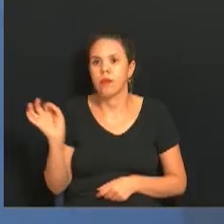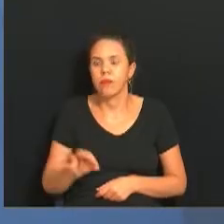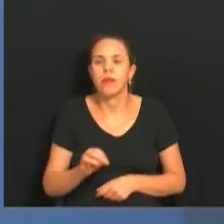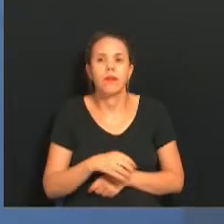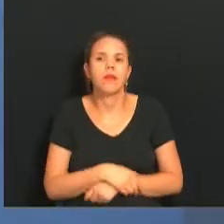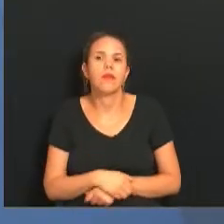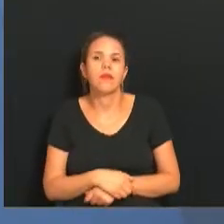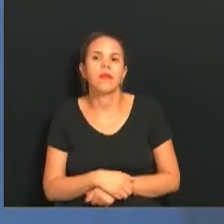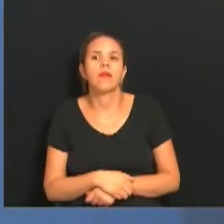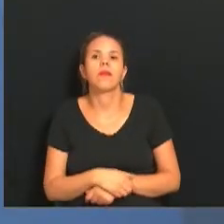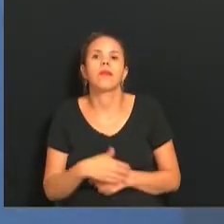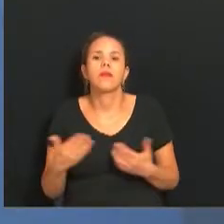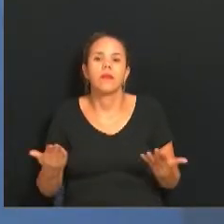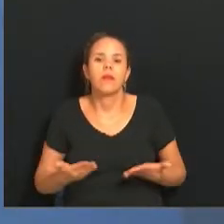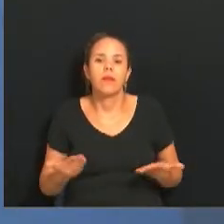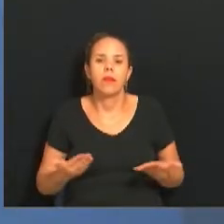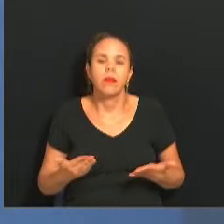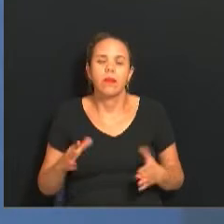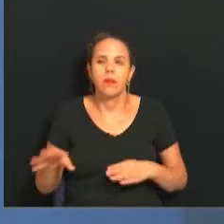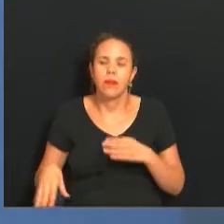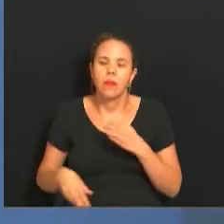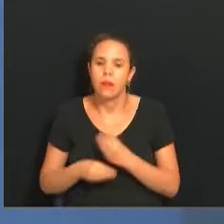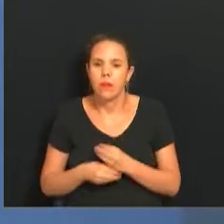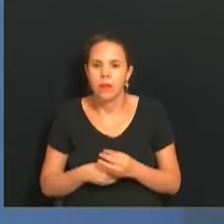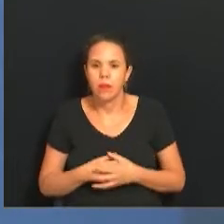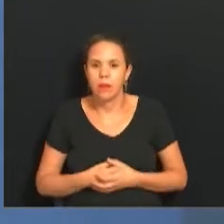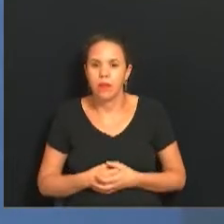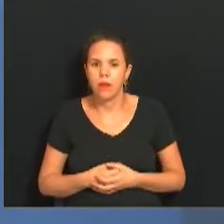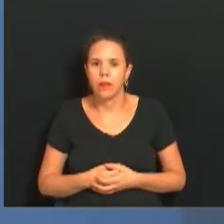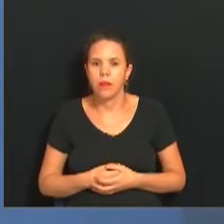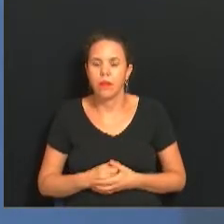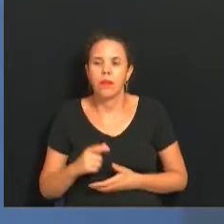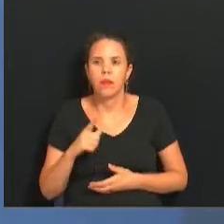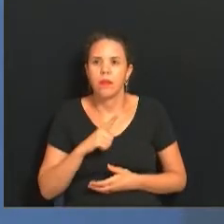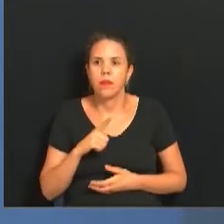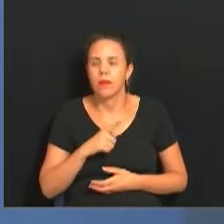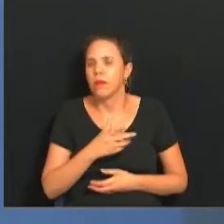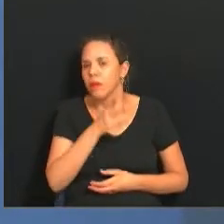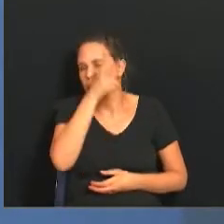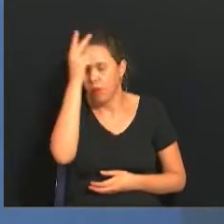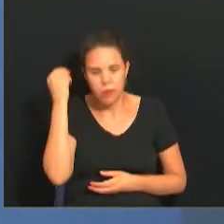E agora, na última atualização que a gente teve da Prefeitura,